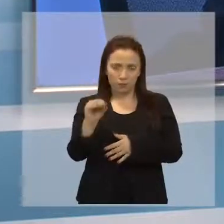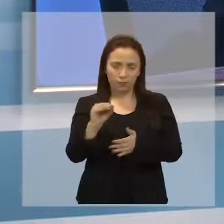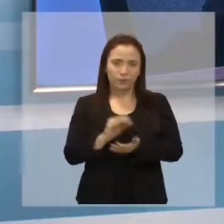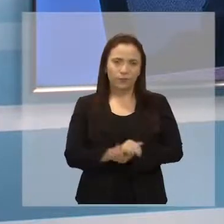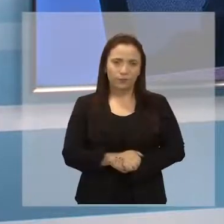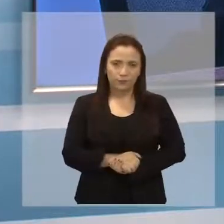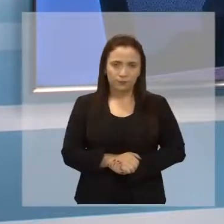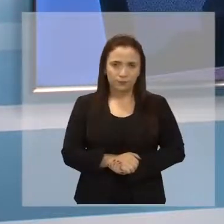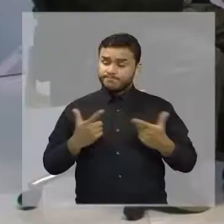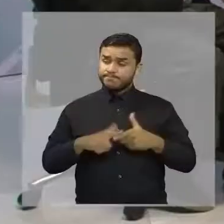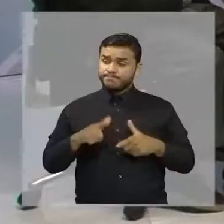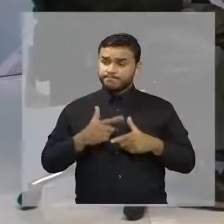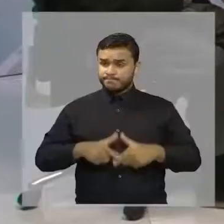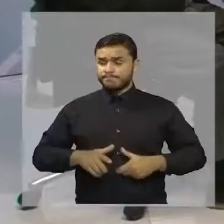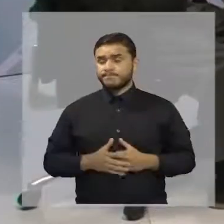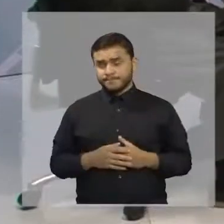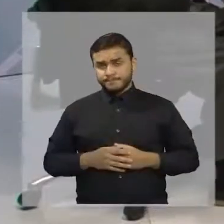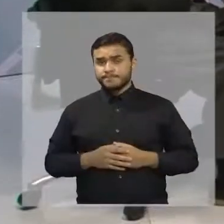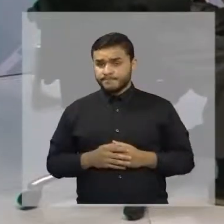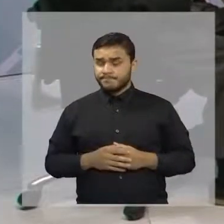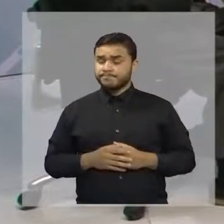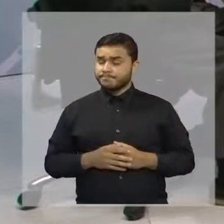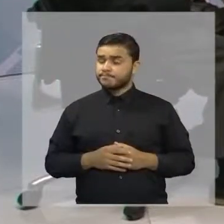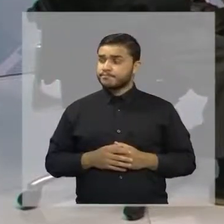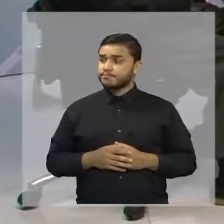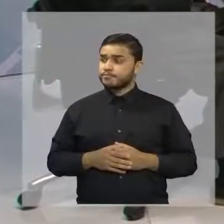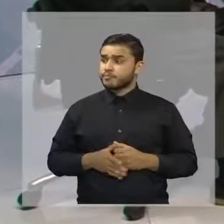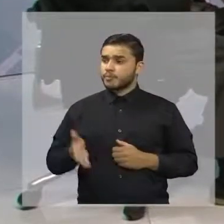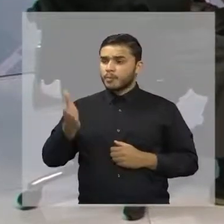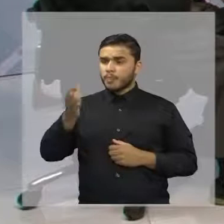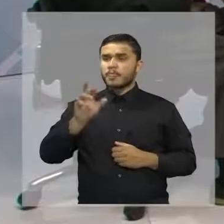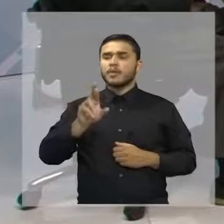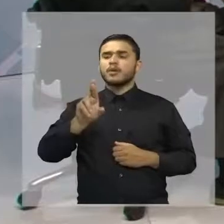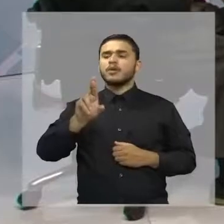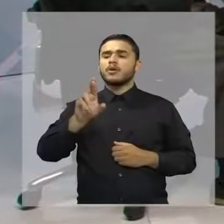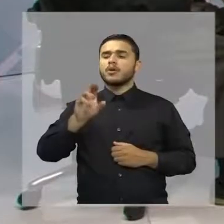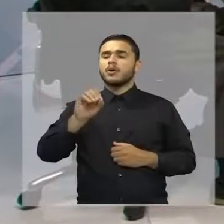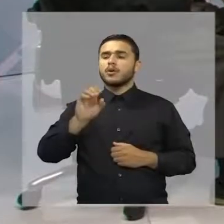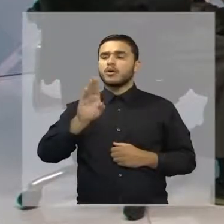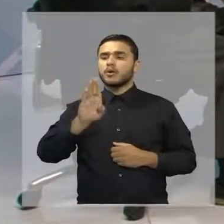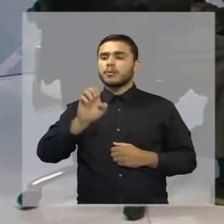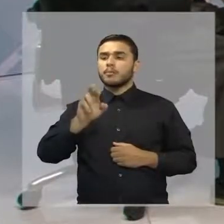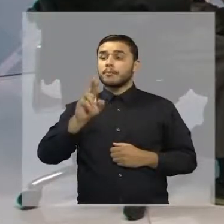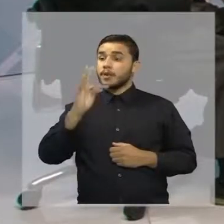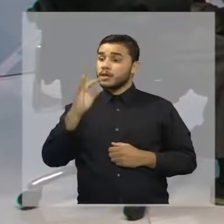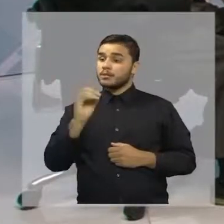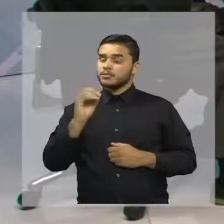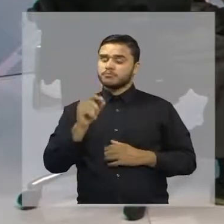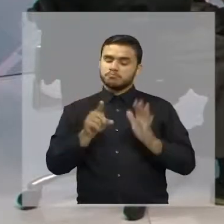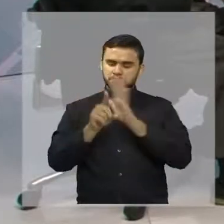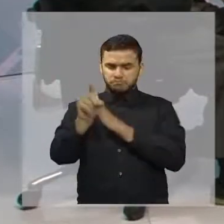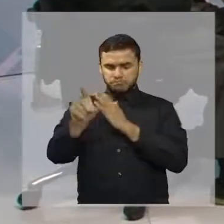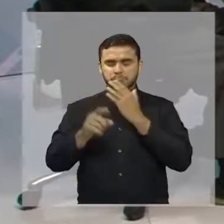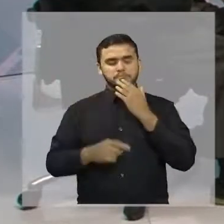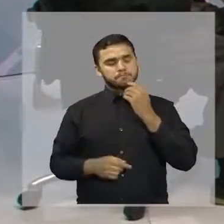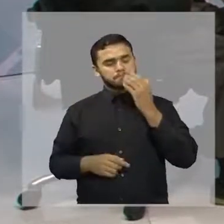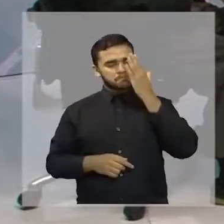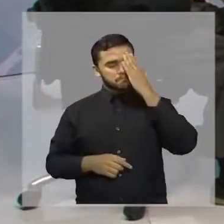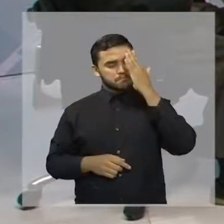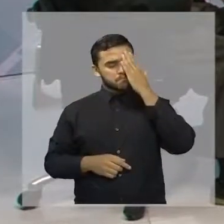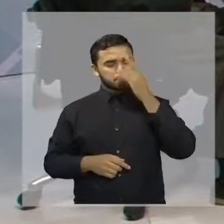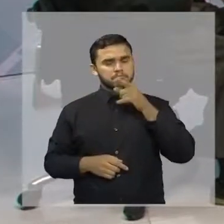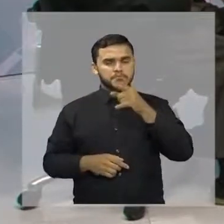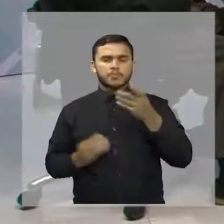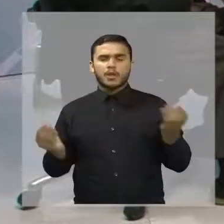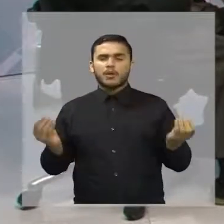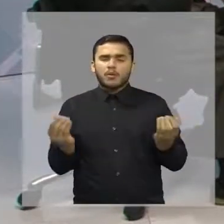Rodrigues. Professor Roberto, abordar esses temas mais, digamos,